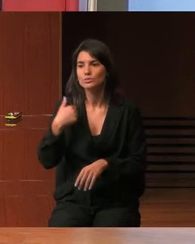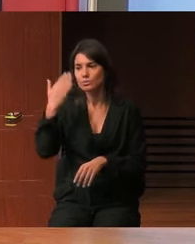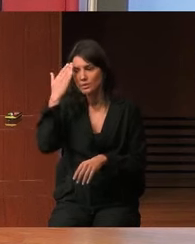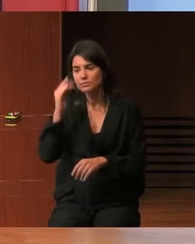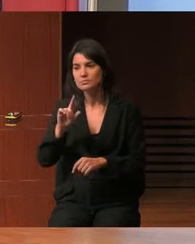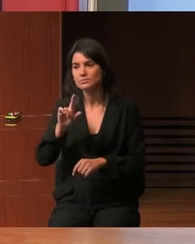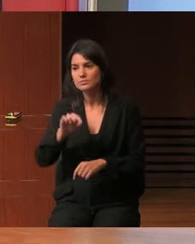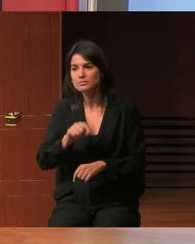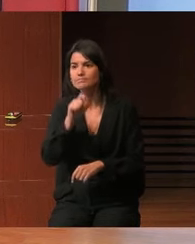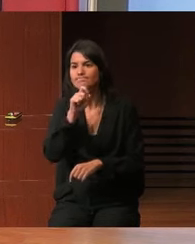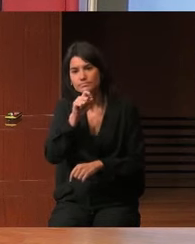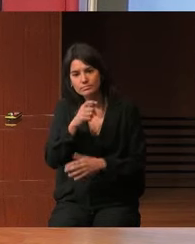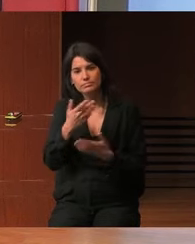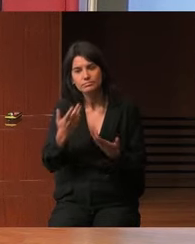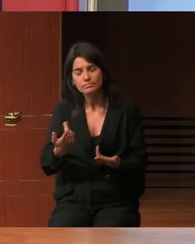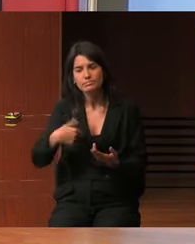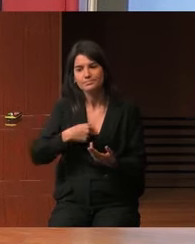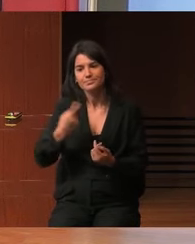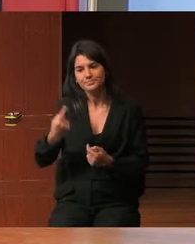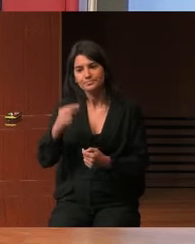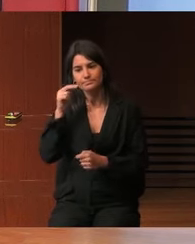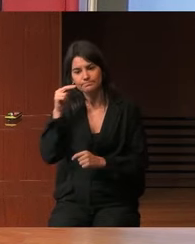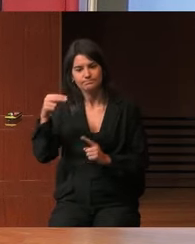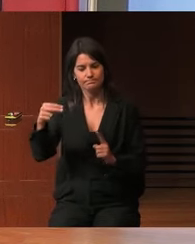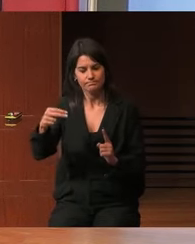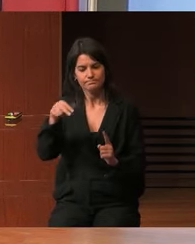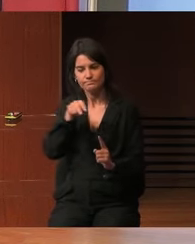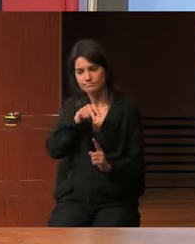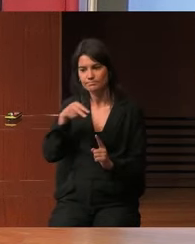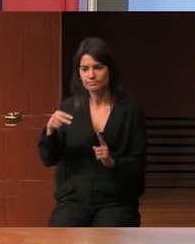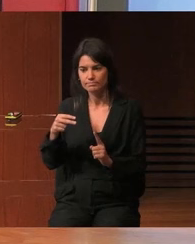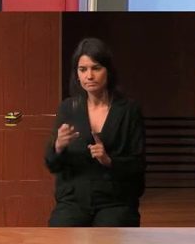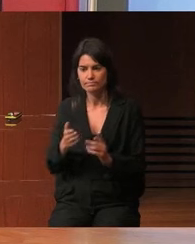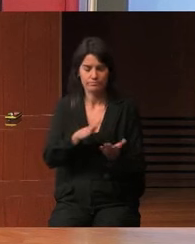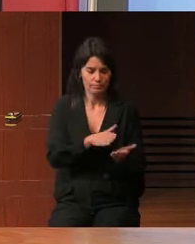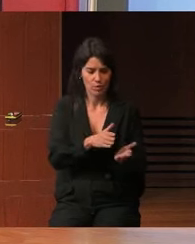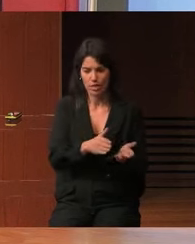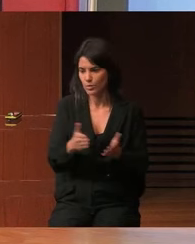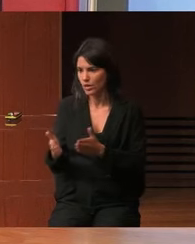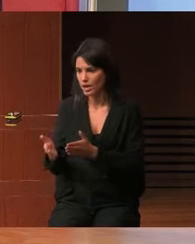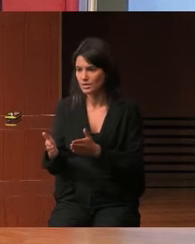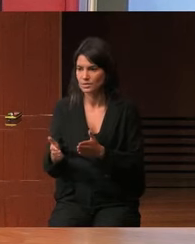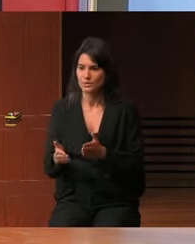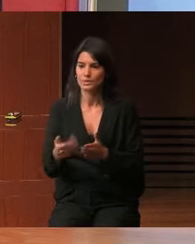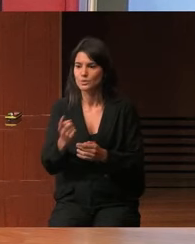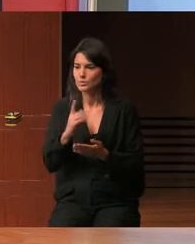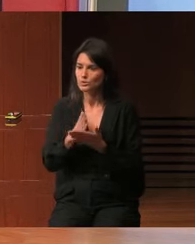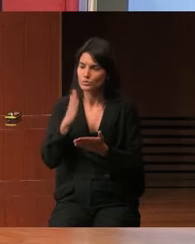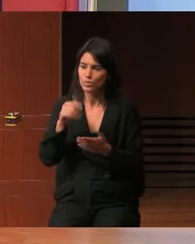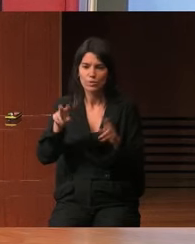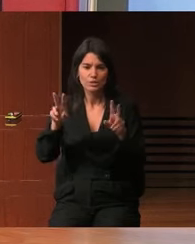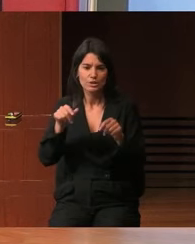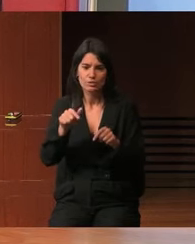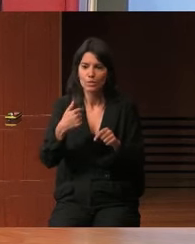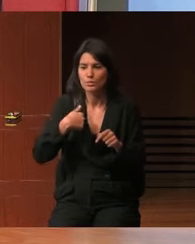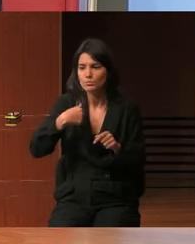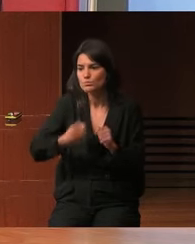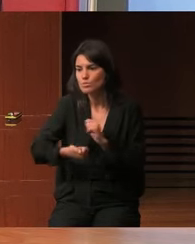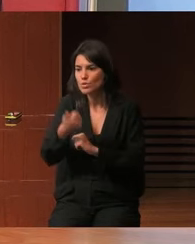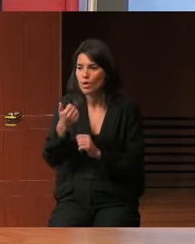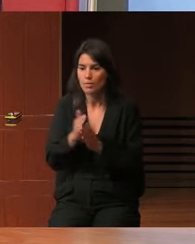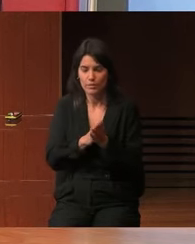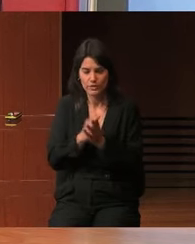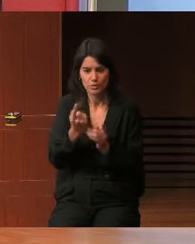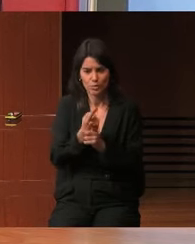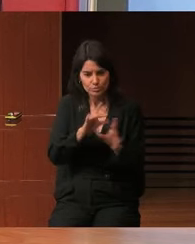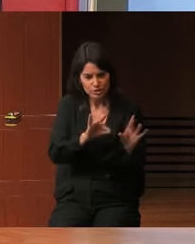também há possibilidades e nós devemos olhar para os dois lados da moeda e não apenas uma atitude timorata. E o melhor é usar as coisas e